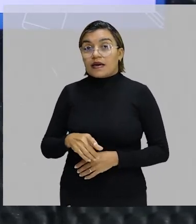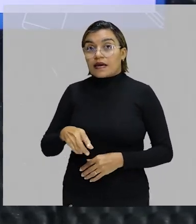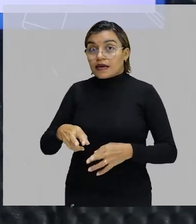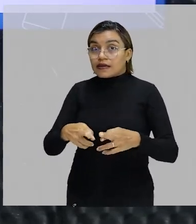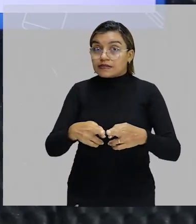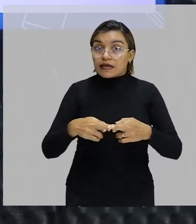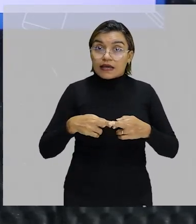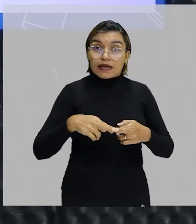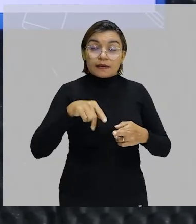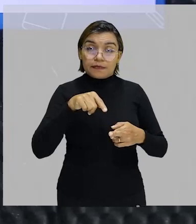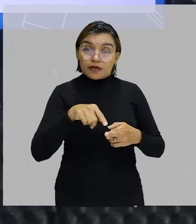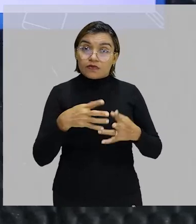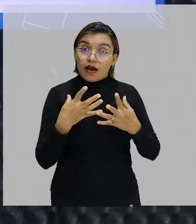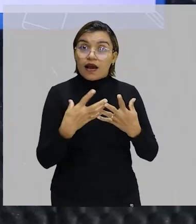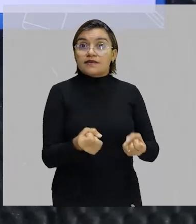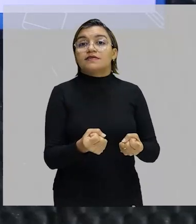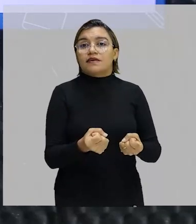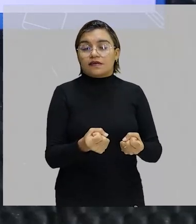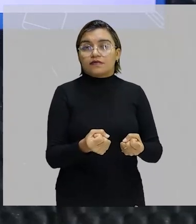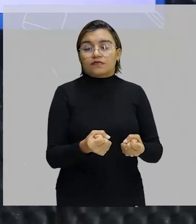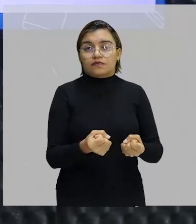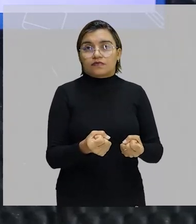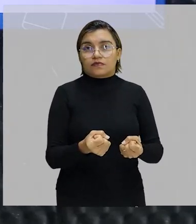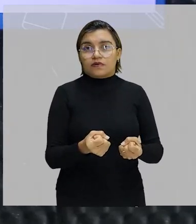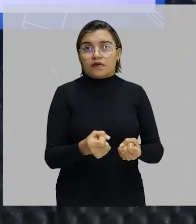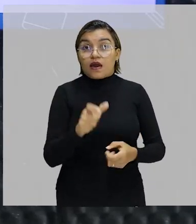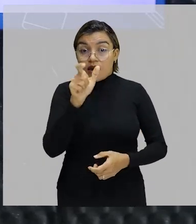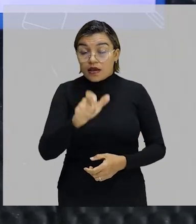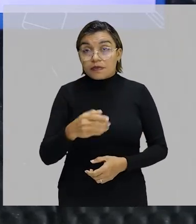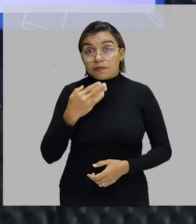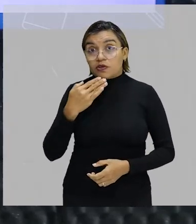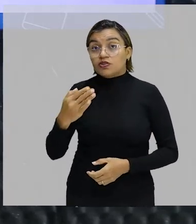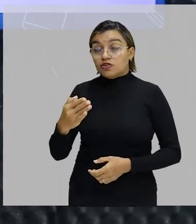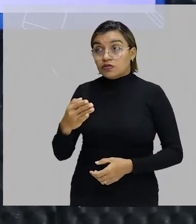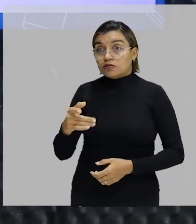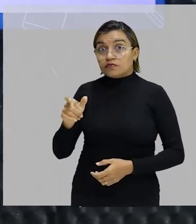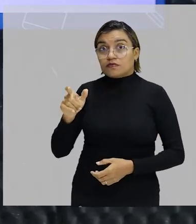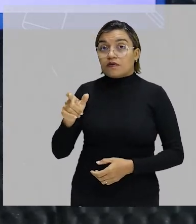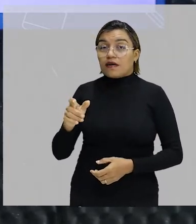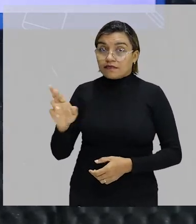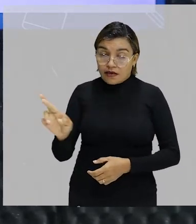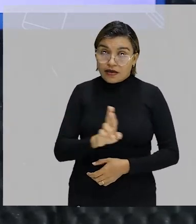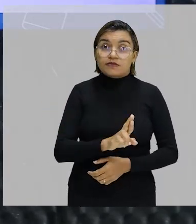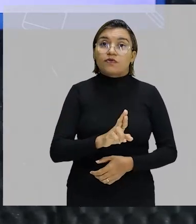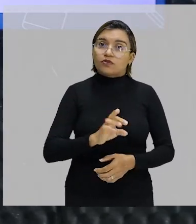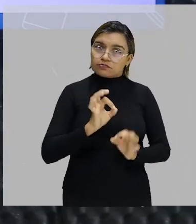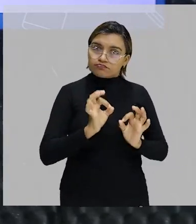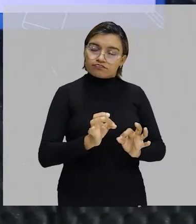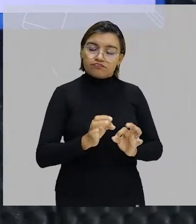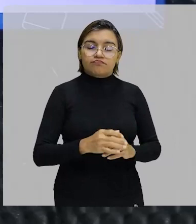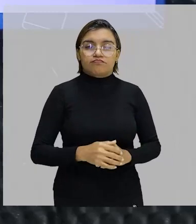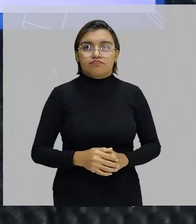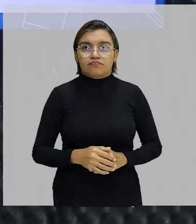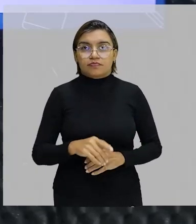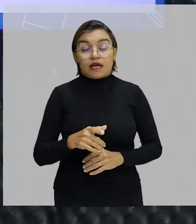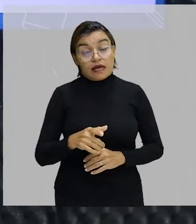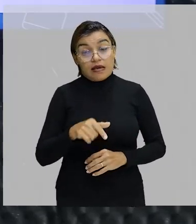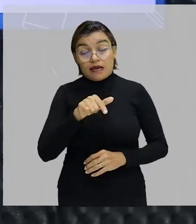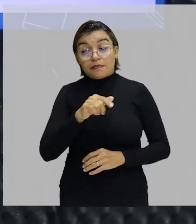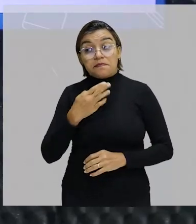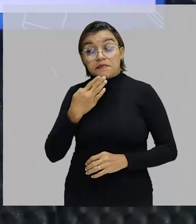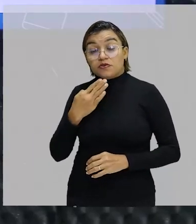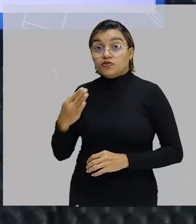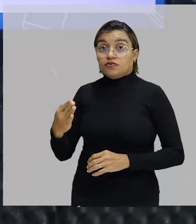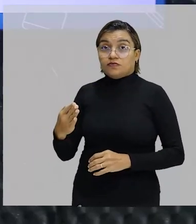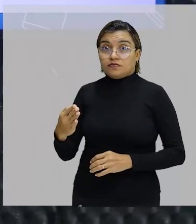foi aceito. O que ele está pedindo vai ser realizado. Entenderam? Então, é uma petição.